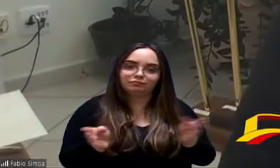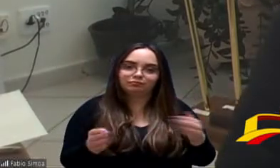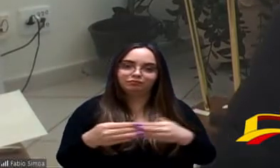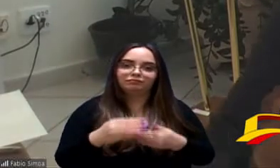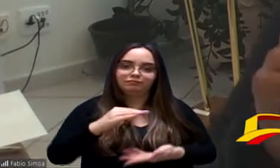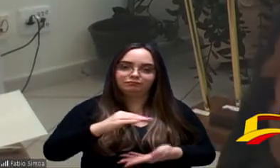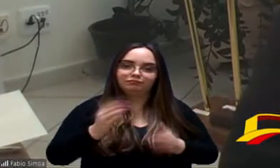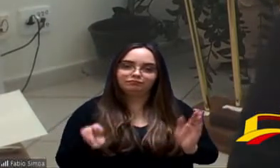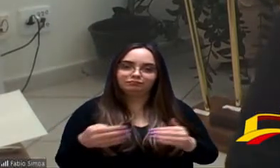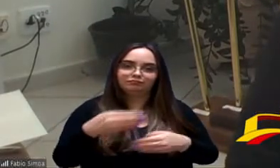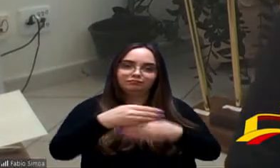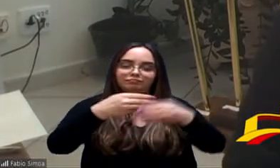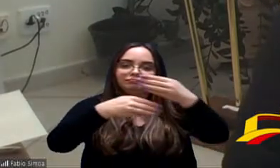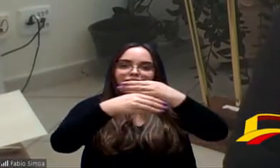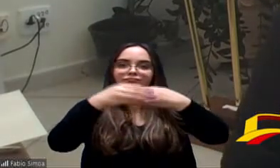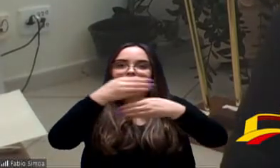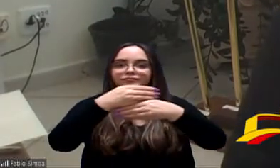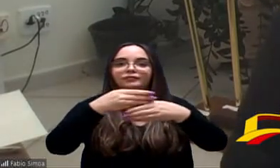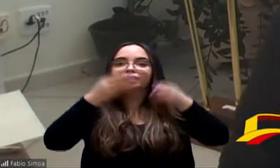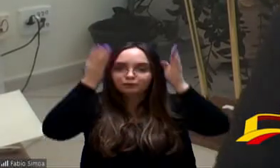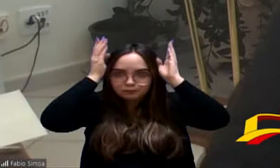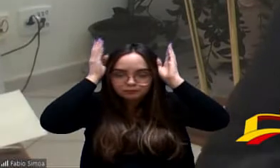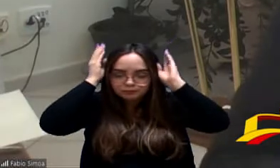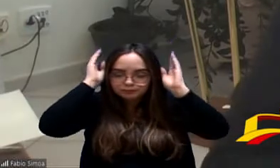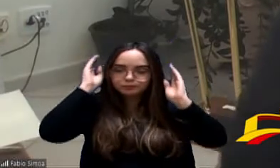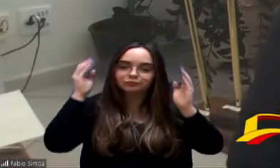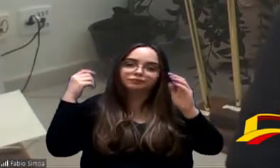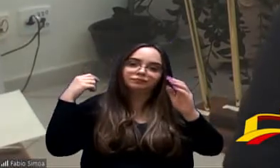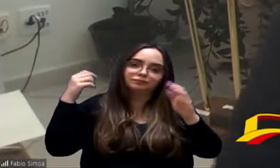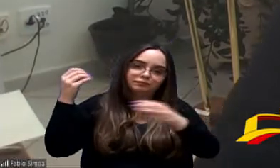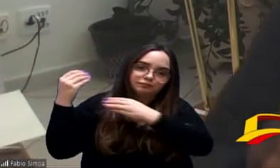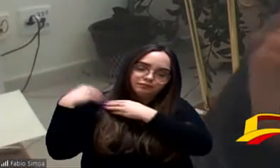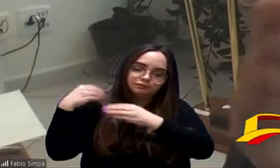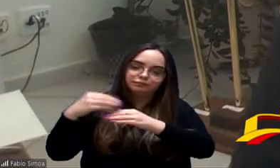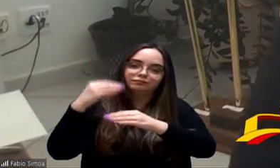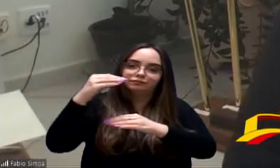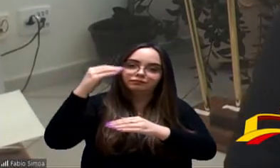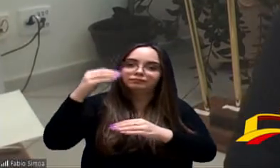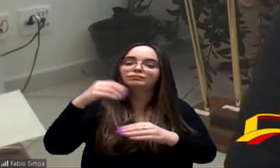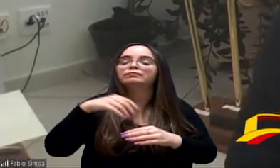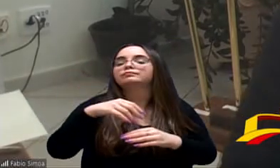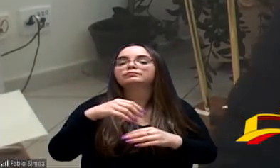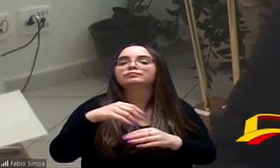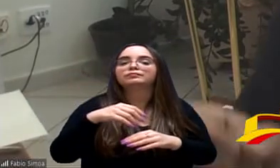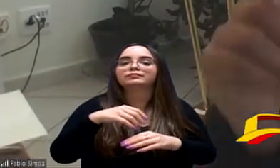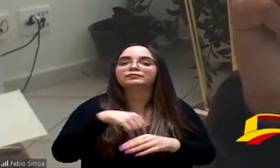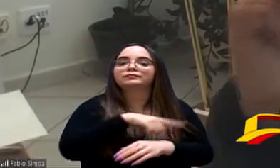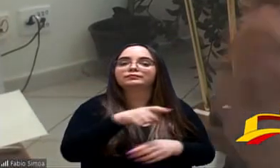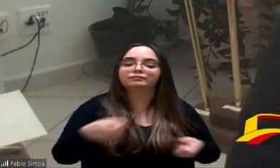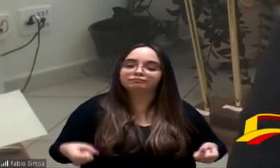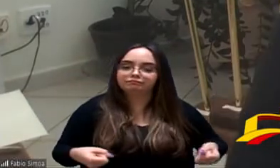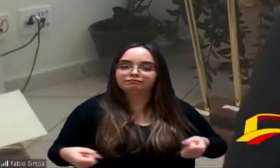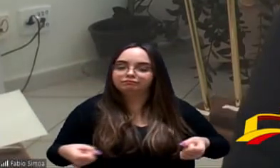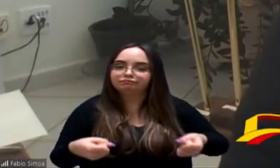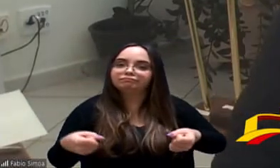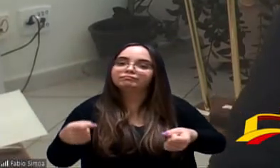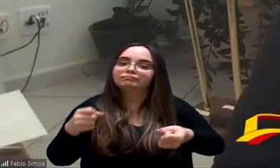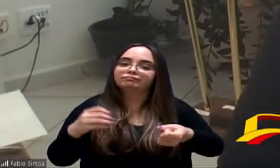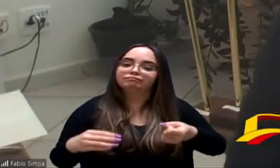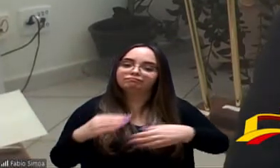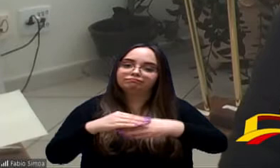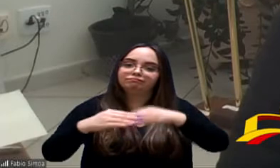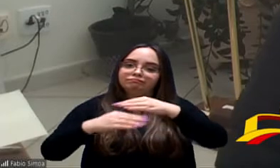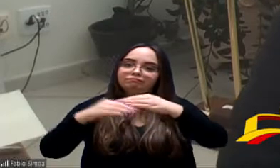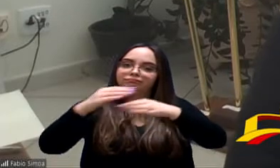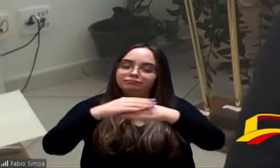movidas em burros que, amarrados, andavam em círculos. Então, o barro retirado das pipas era transportado em carrinhos de mão e colocado em formas de madeira. O excesso